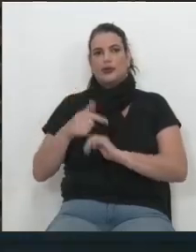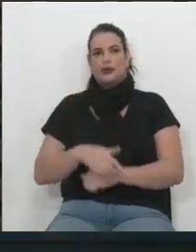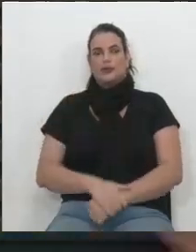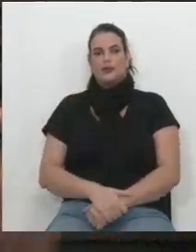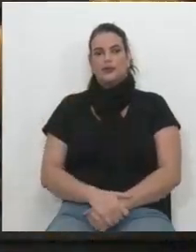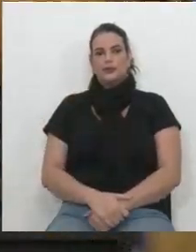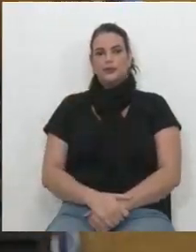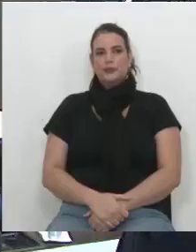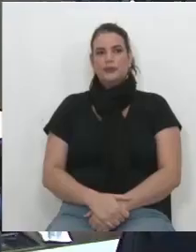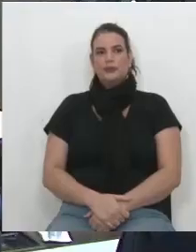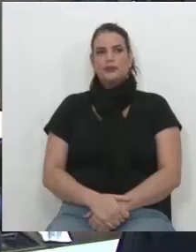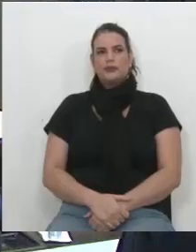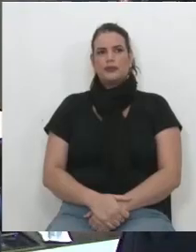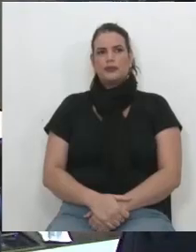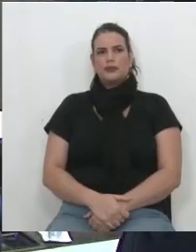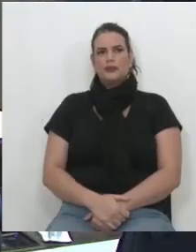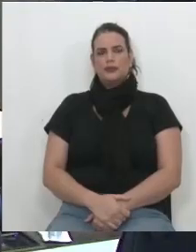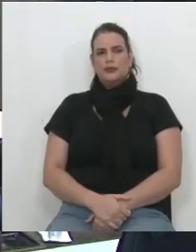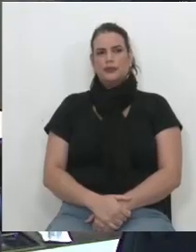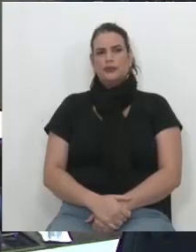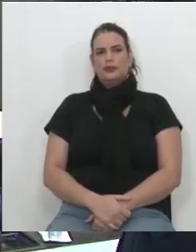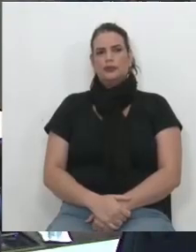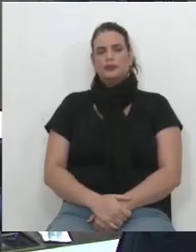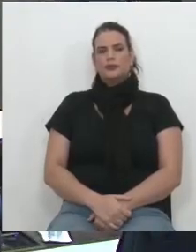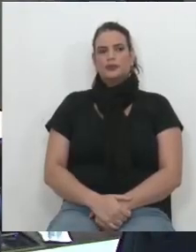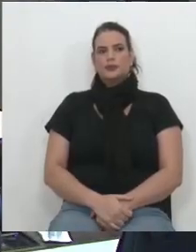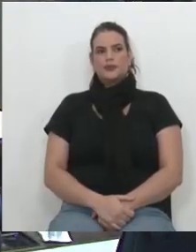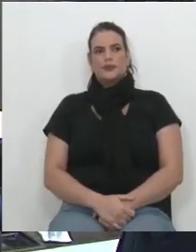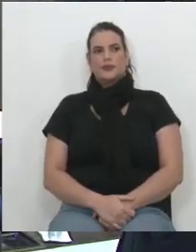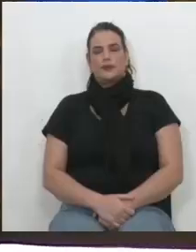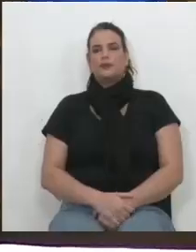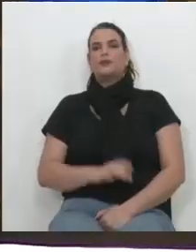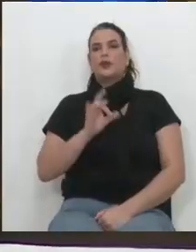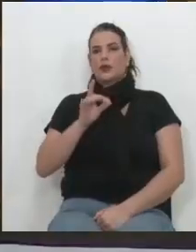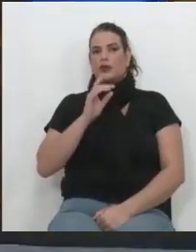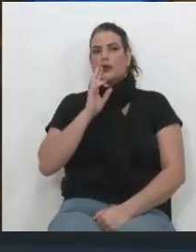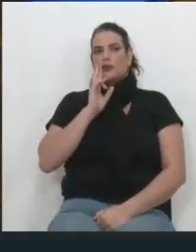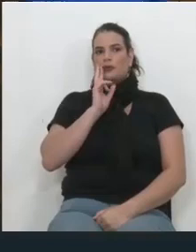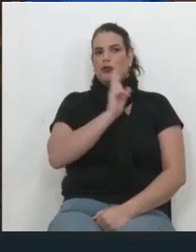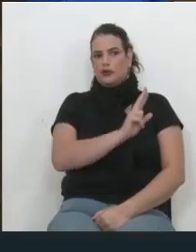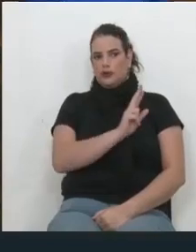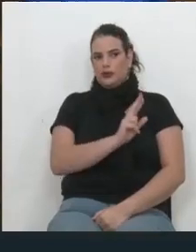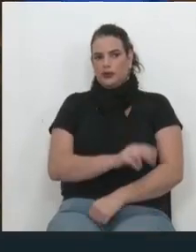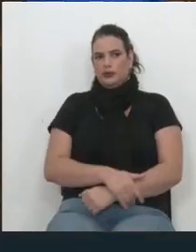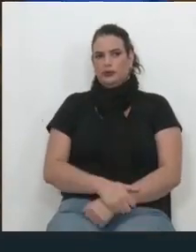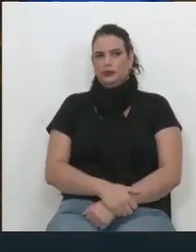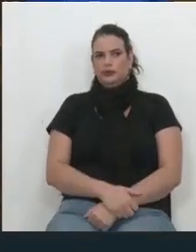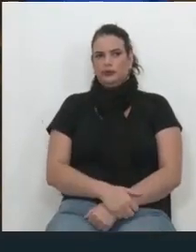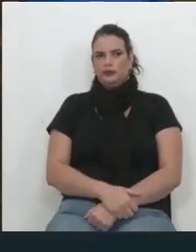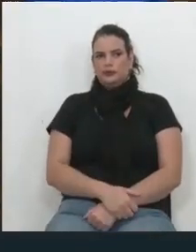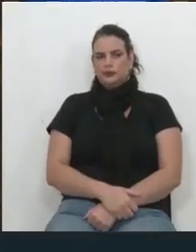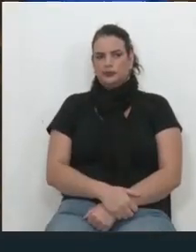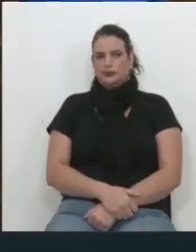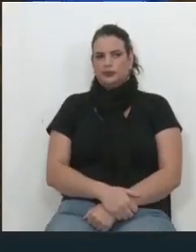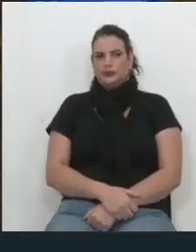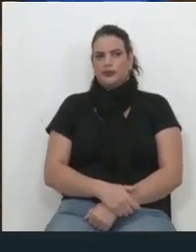presidente. Só respondendo à questão de ordem do vereador Dr. Lárcio Santos. Estou dando a oportunidade dos vereadores se indicarem,